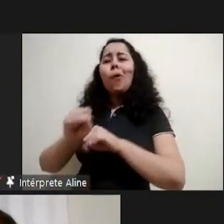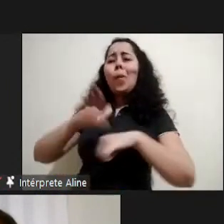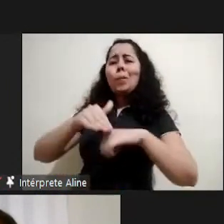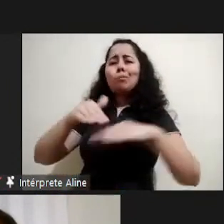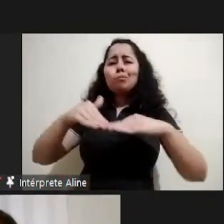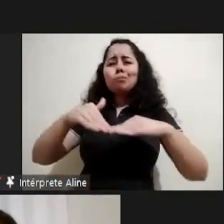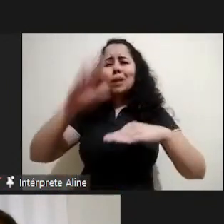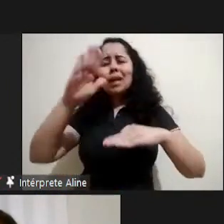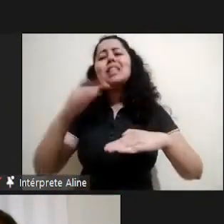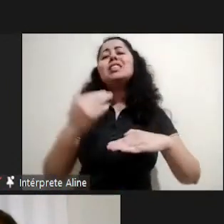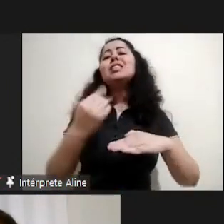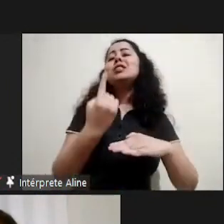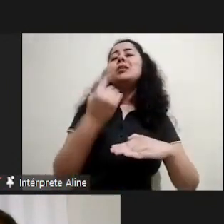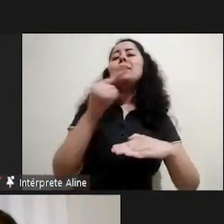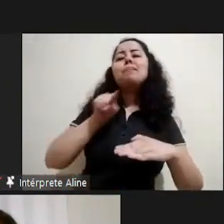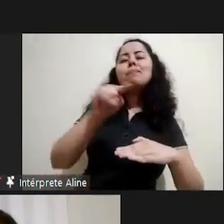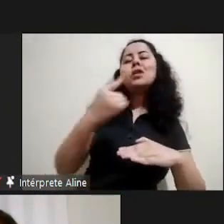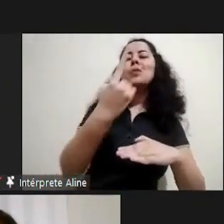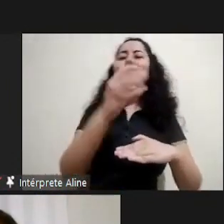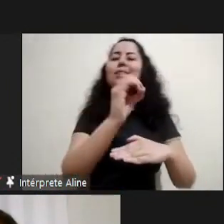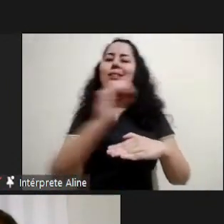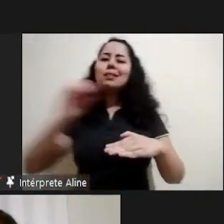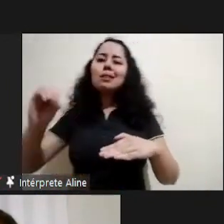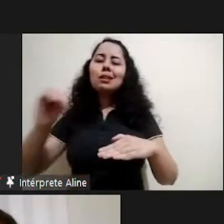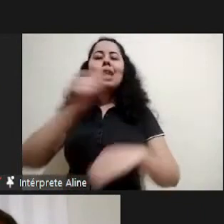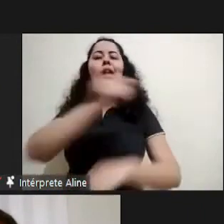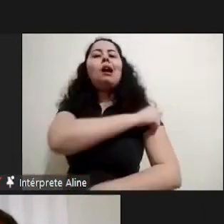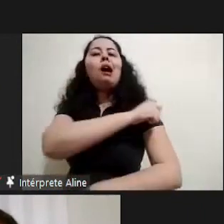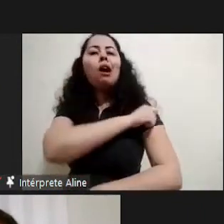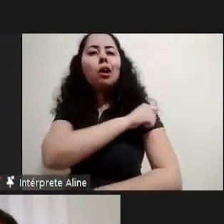coordenação impecável realizada pela professora Ana Cristina.